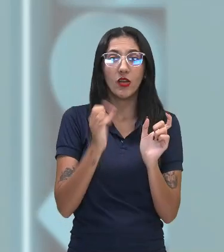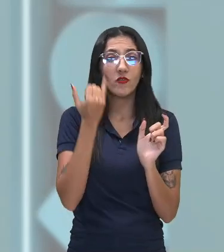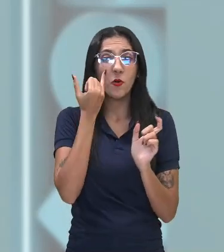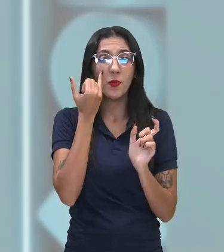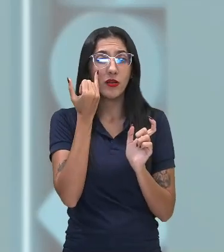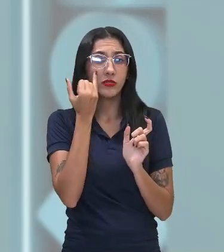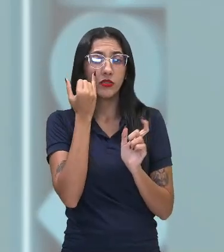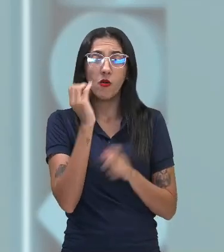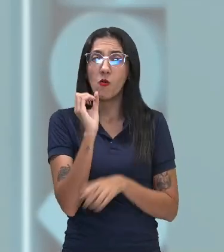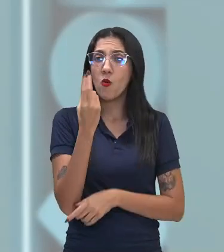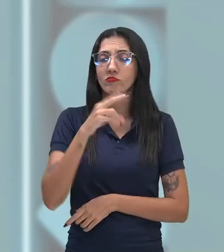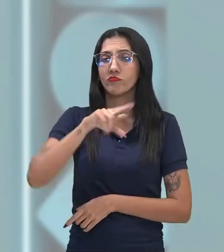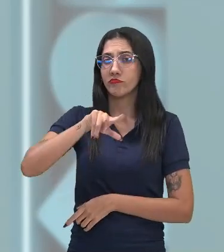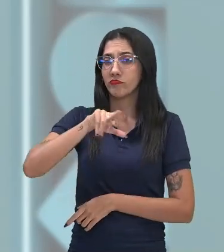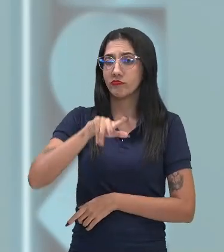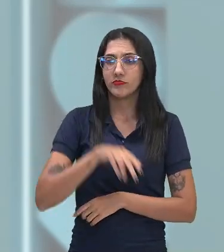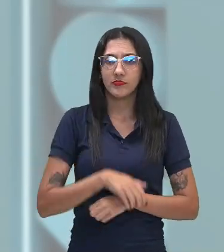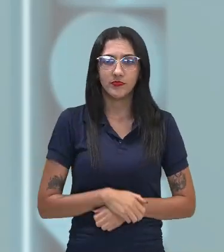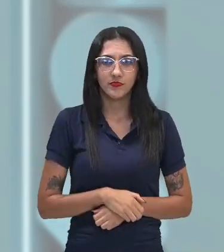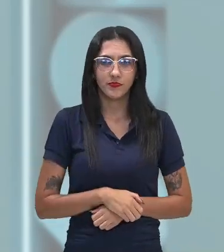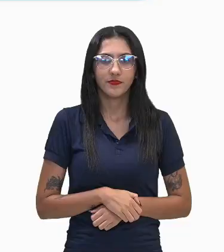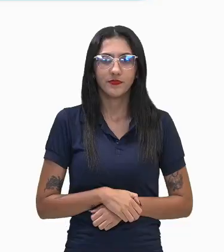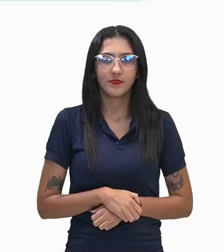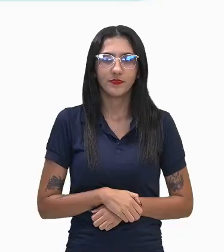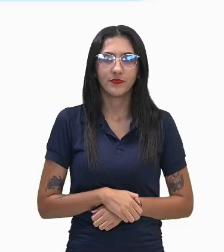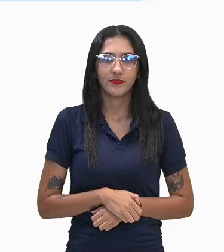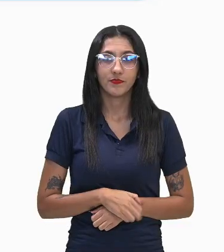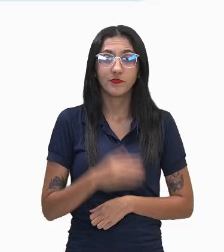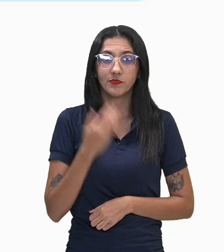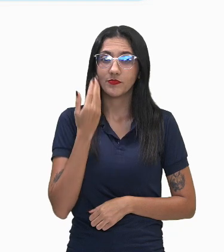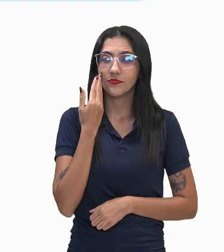não. Vamos ver um exemplo.